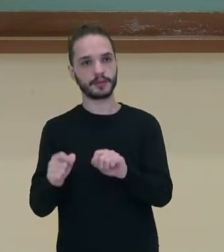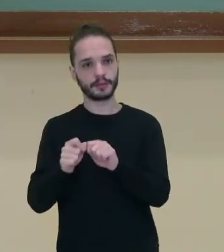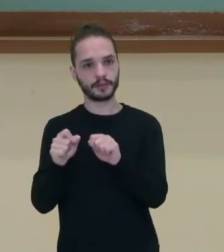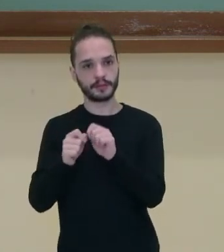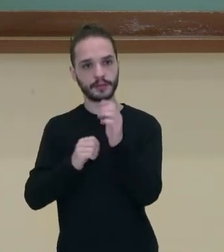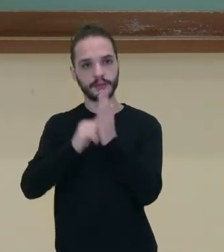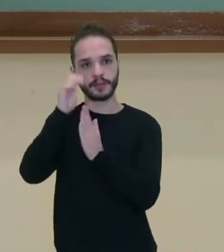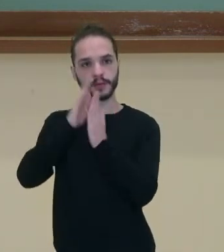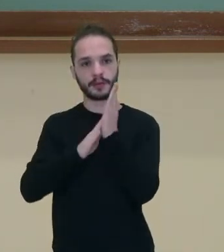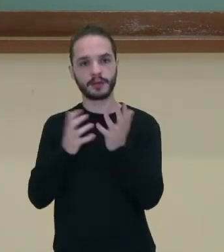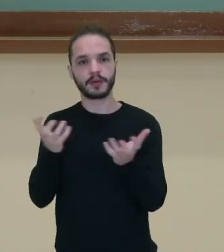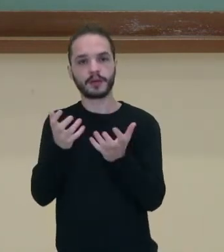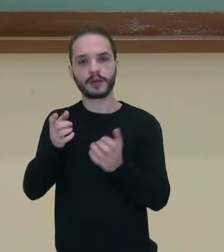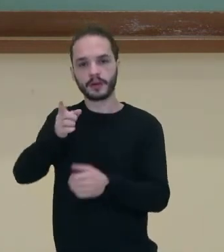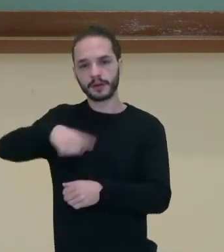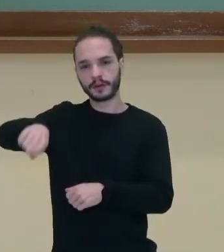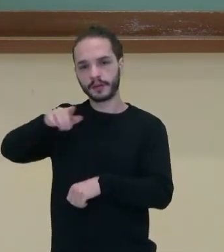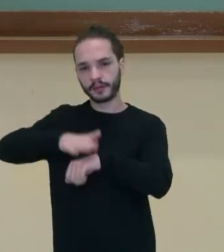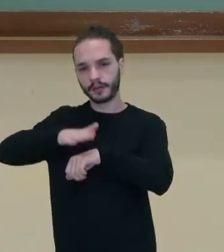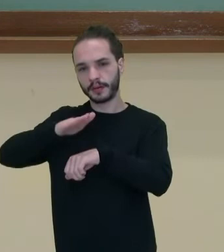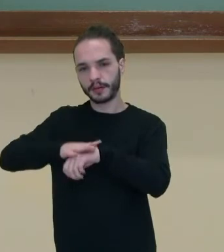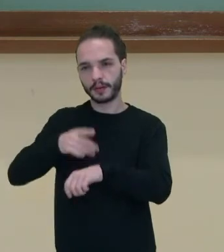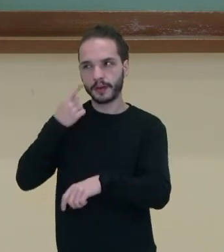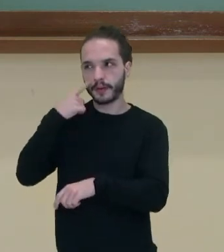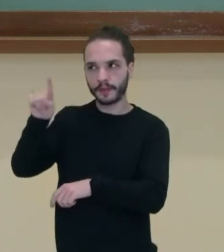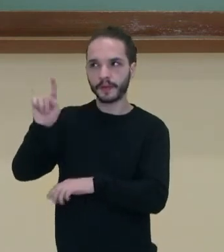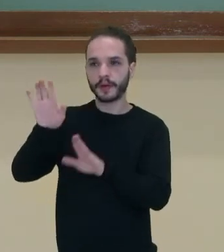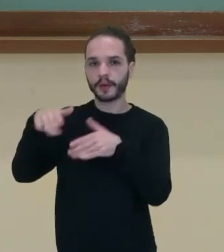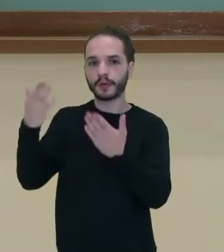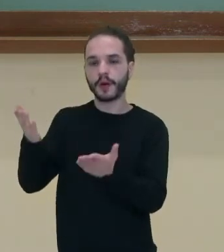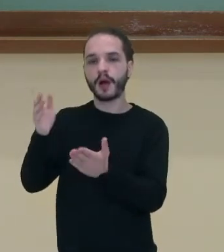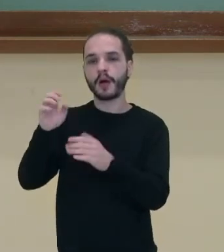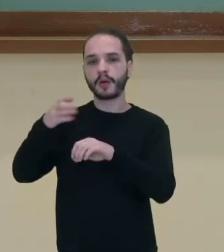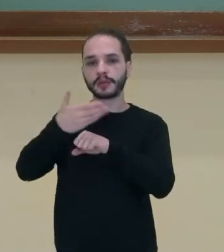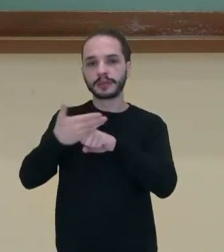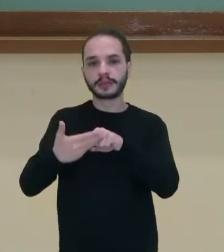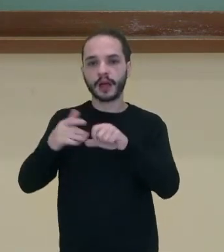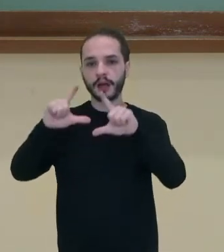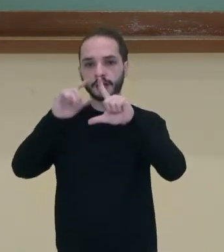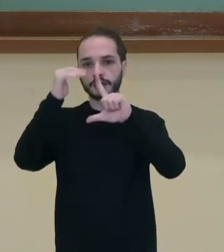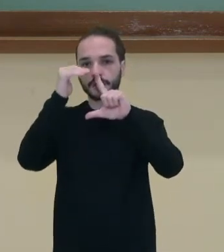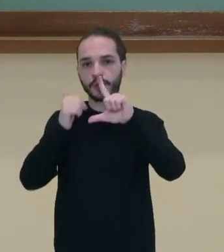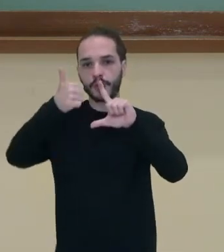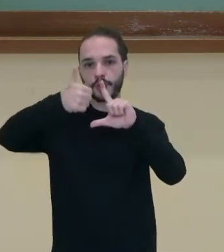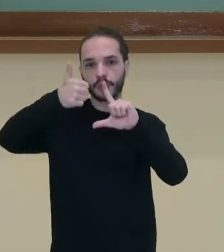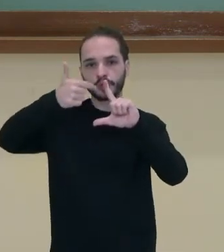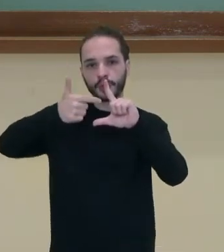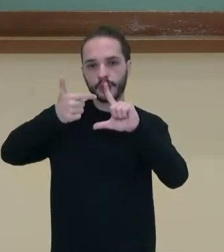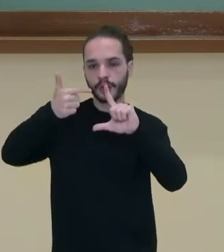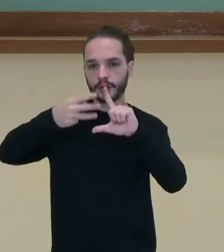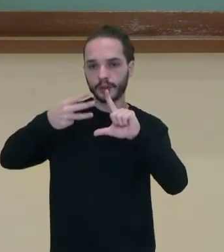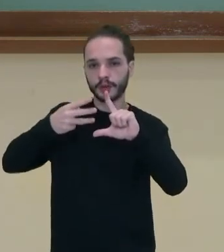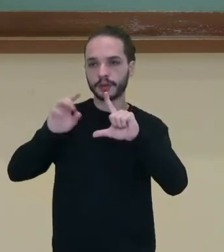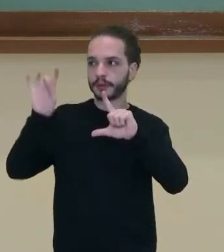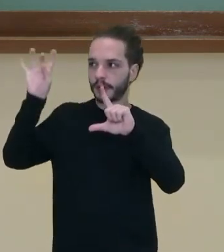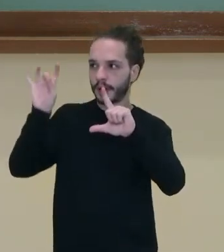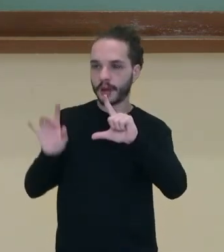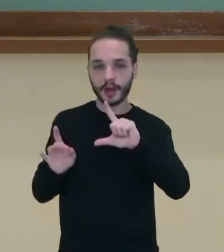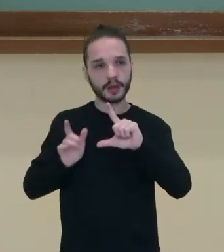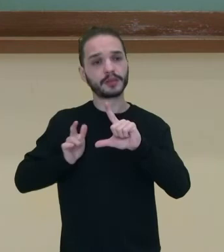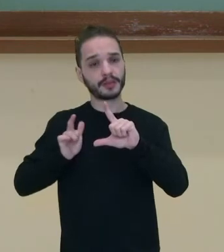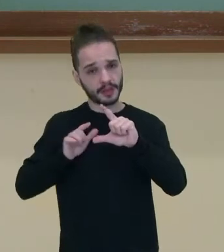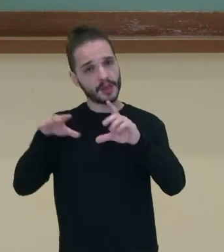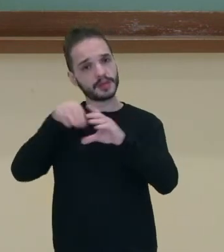vocês identifiquem na imagem qual estado cada personagem representa, né? Então aqui a gente tem os 3